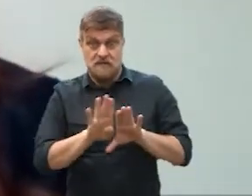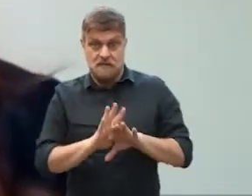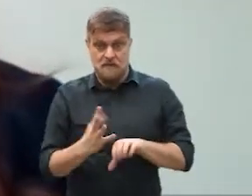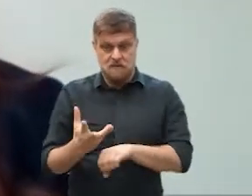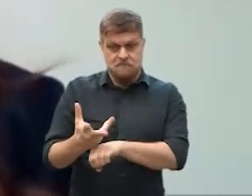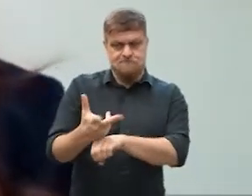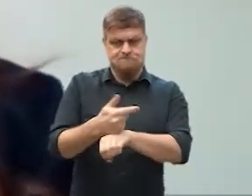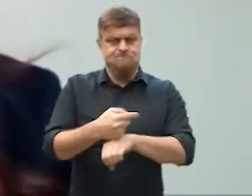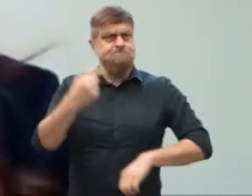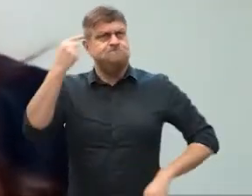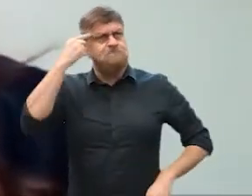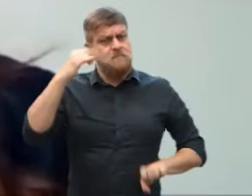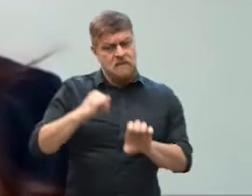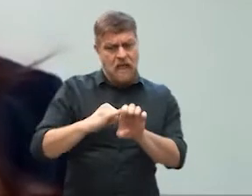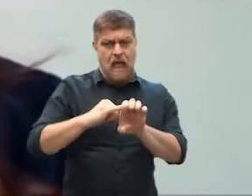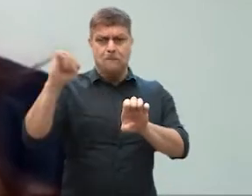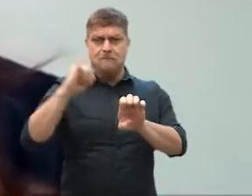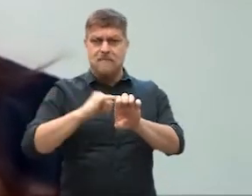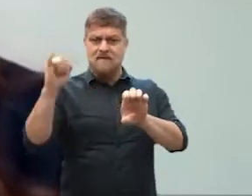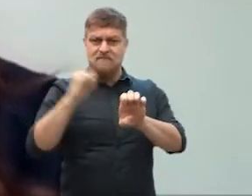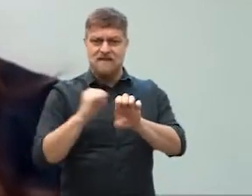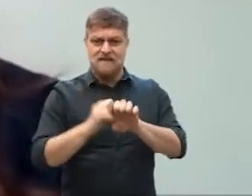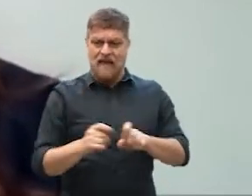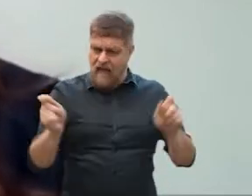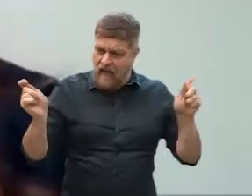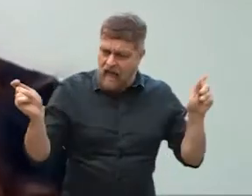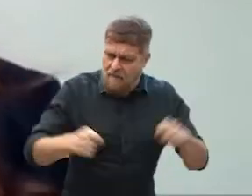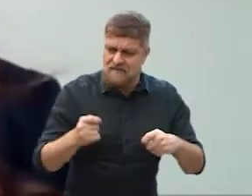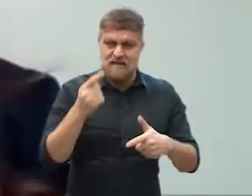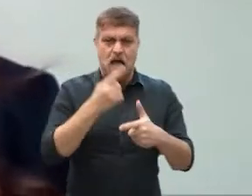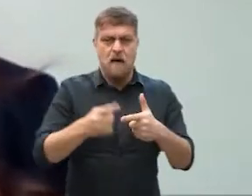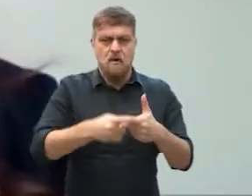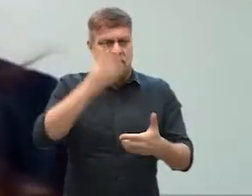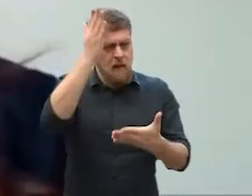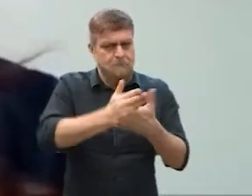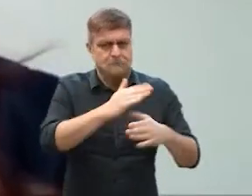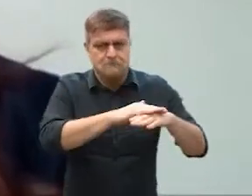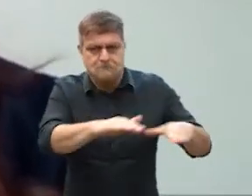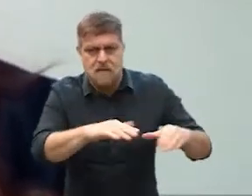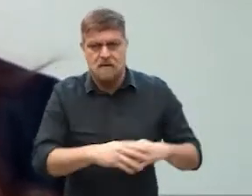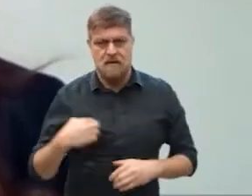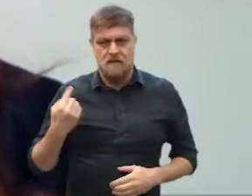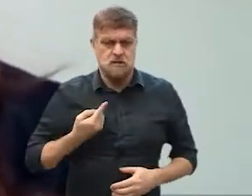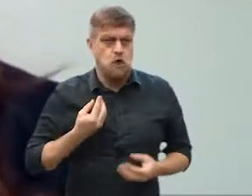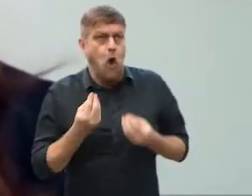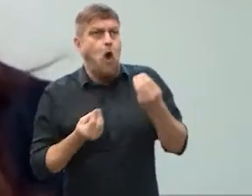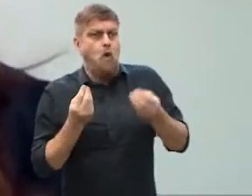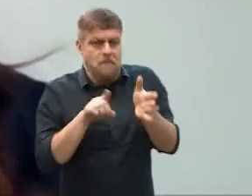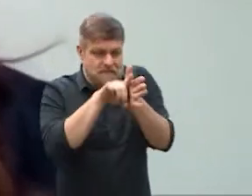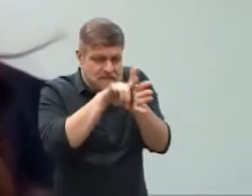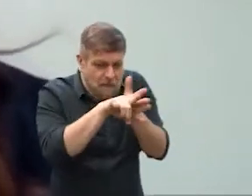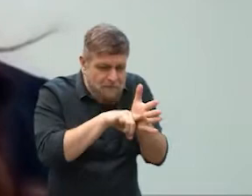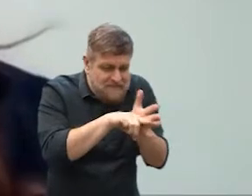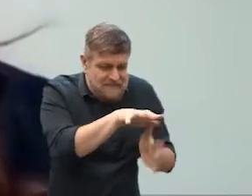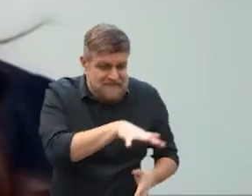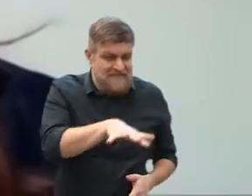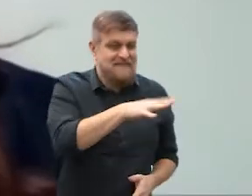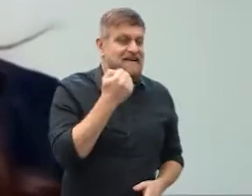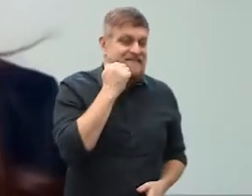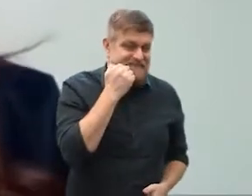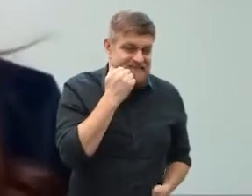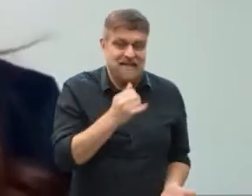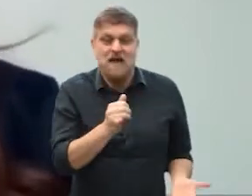habilidades empreendedoras, de desenvolver capacidade de solucionar problemas, ou até entender como é que você faz uma pesquisa, uma investigação científica, né?